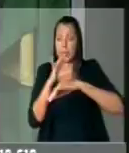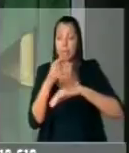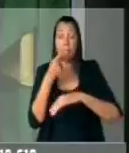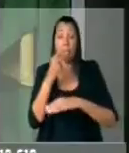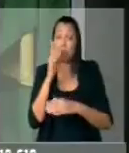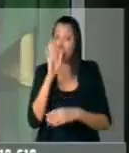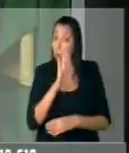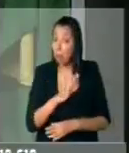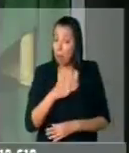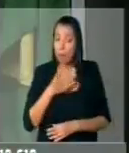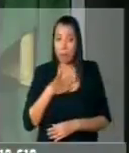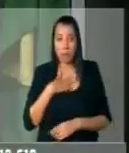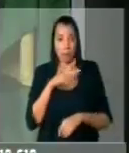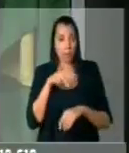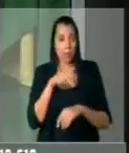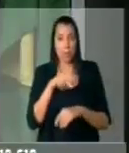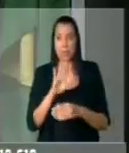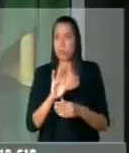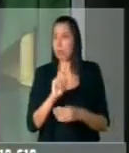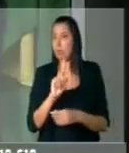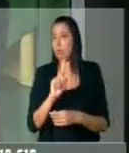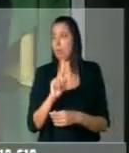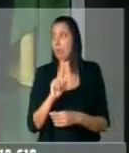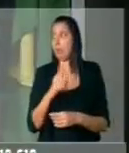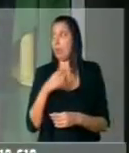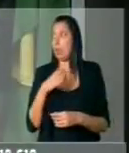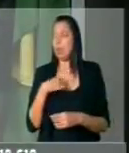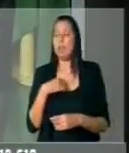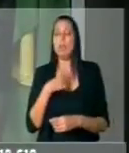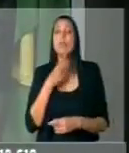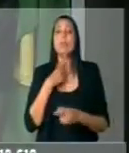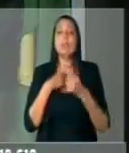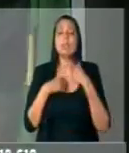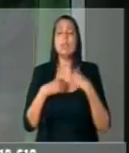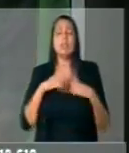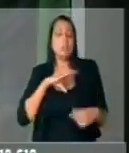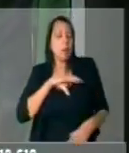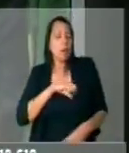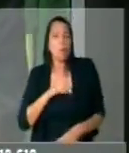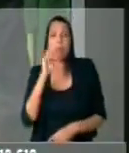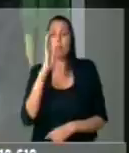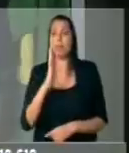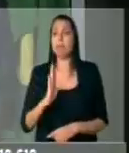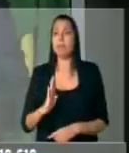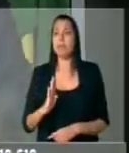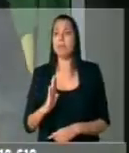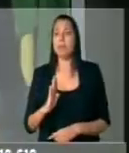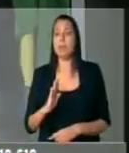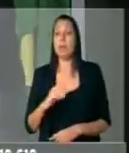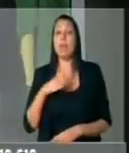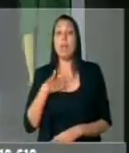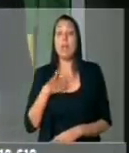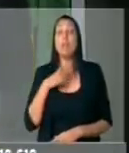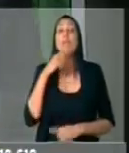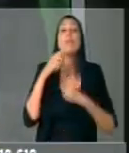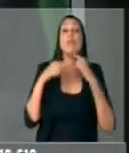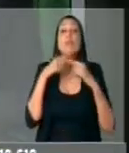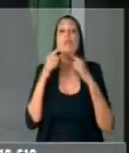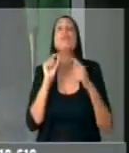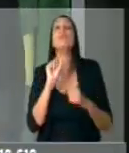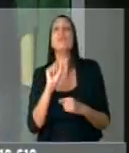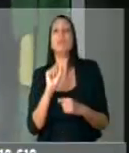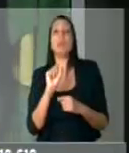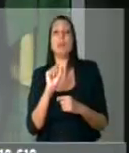país. Pelo contrário, faço apologia do meu Brasil. Amo o meu Brasil. Duvido.